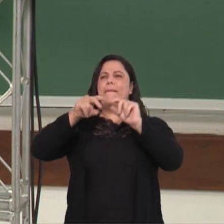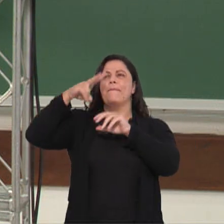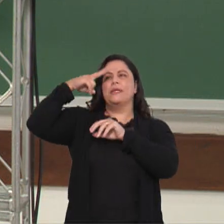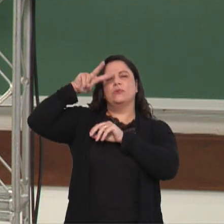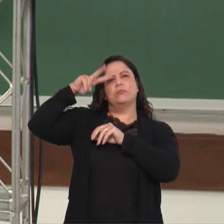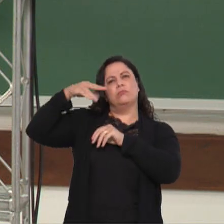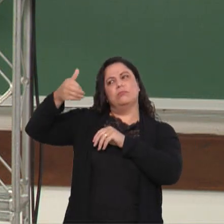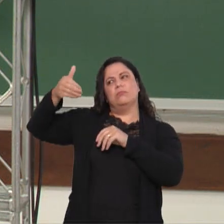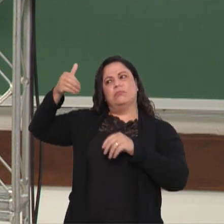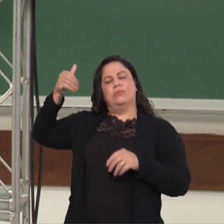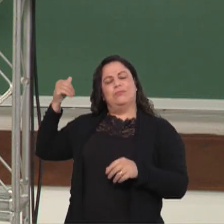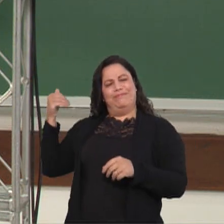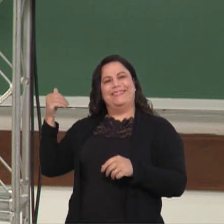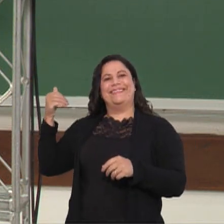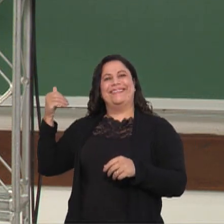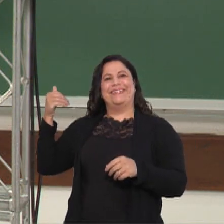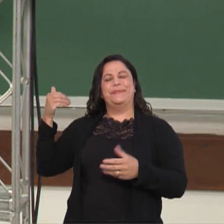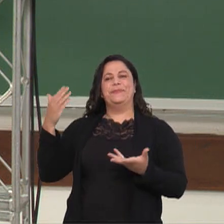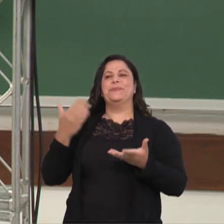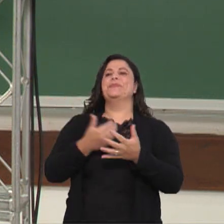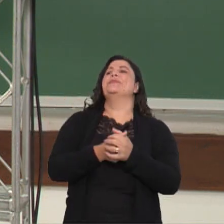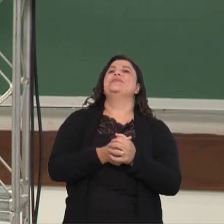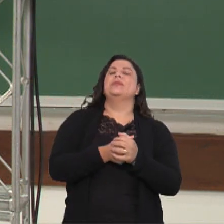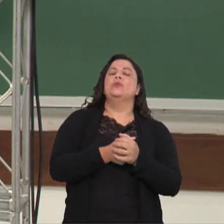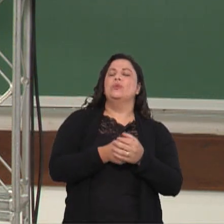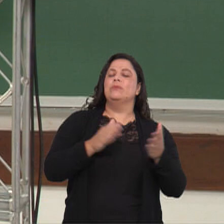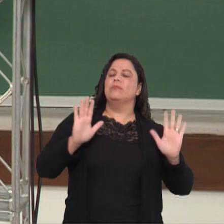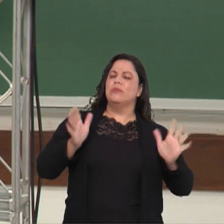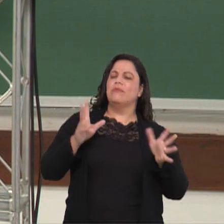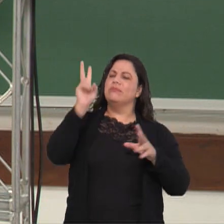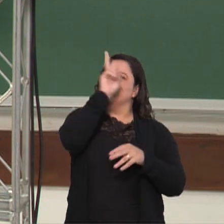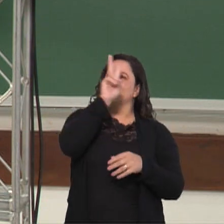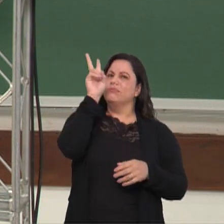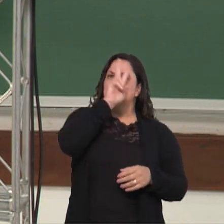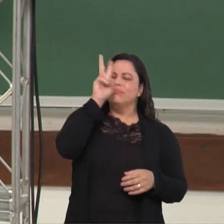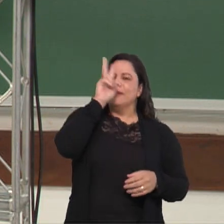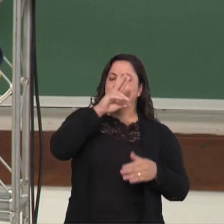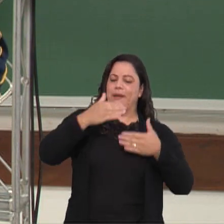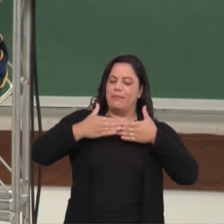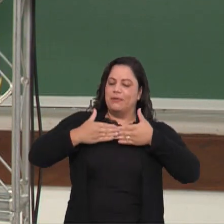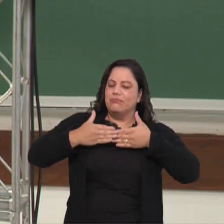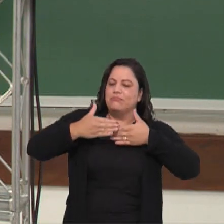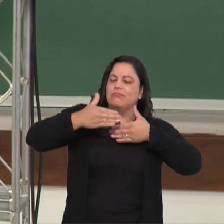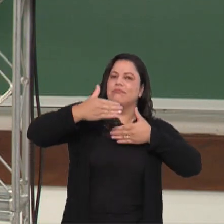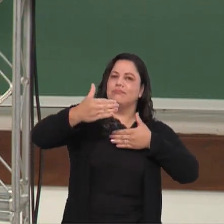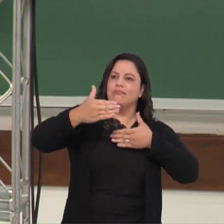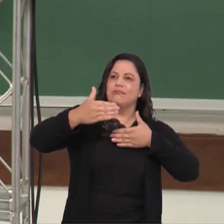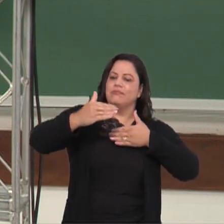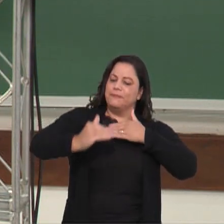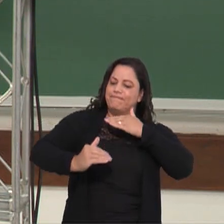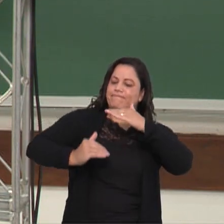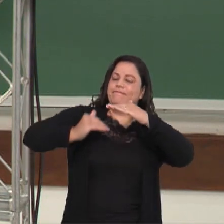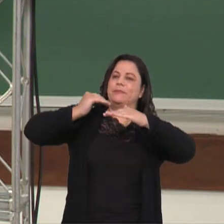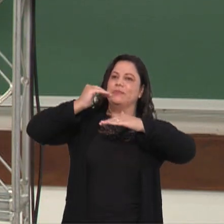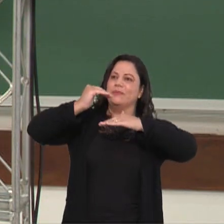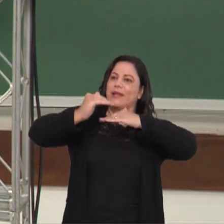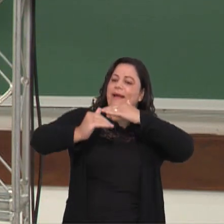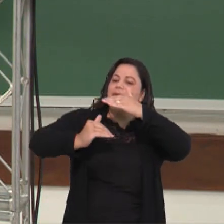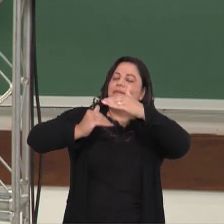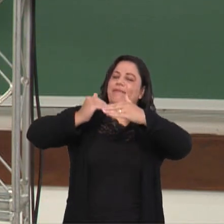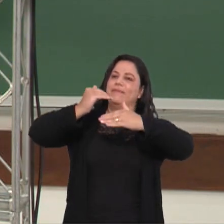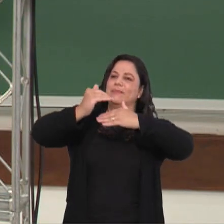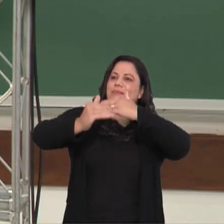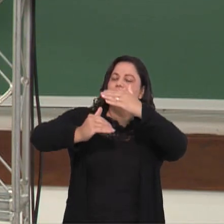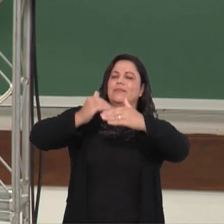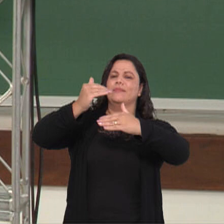lembrar muito, né, uma aula de História. E para a gente poder dar o passo seguinte na próxima aula, onde a gente vai começar